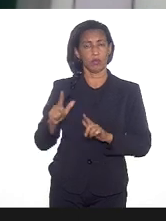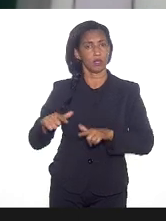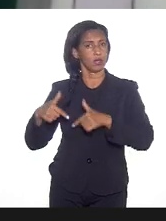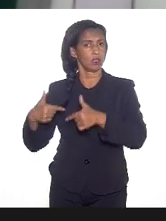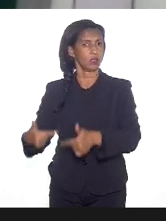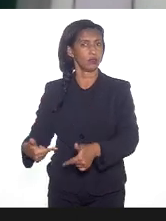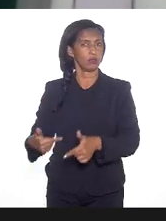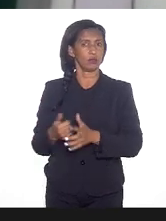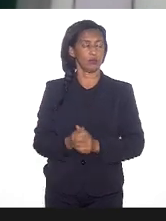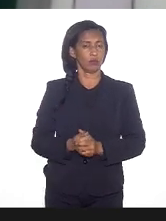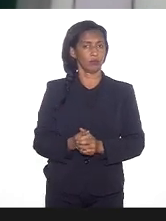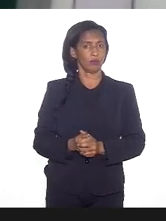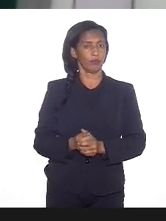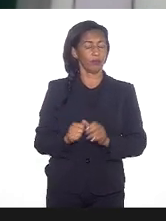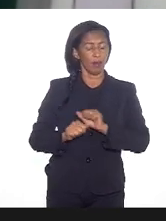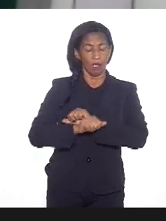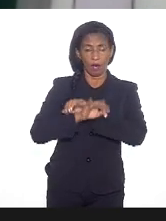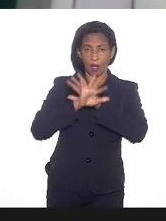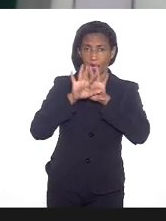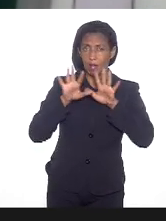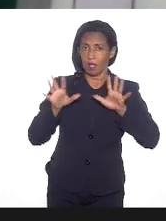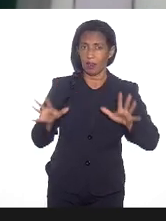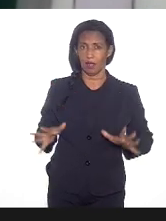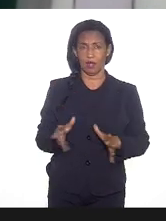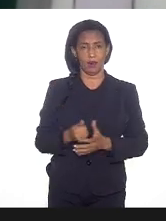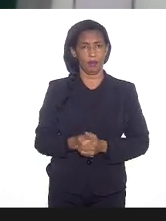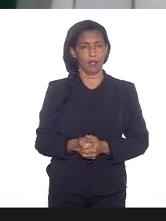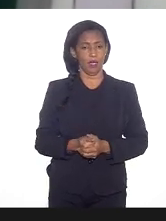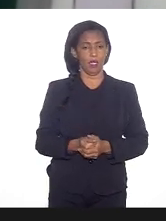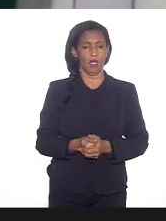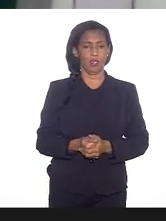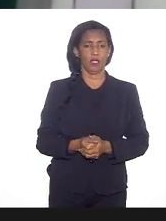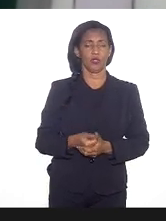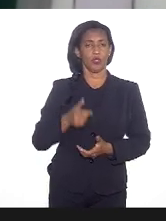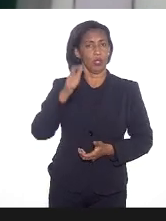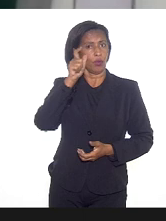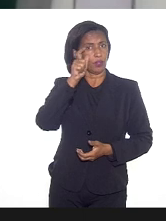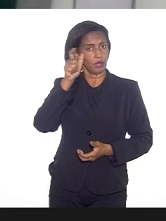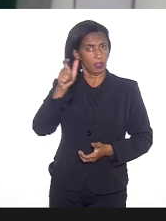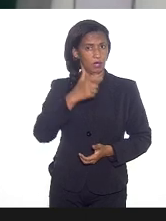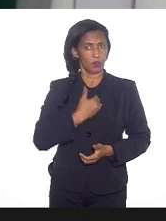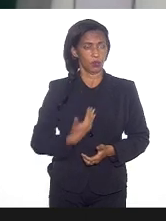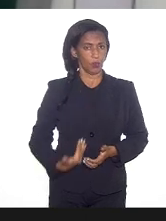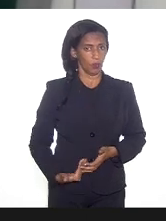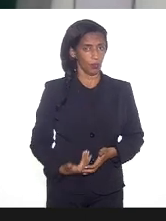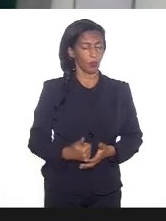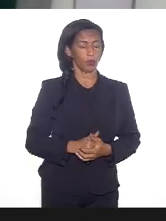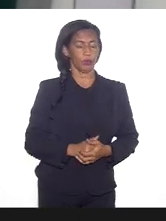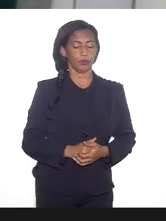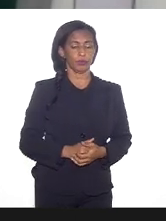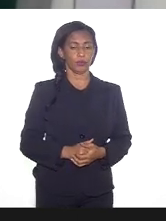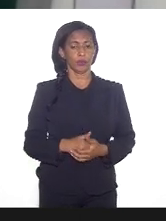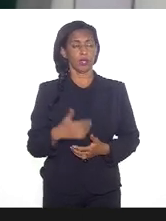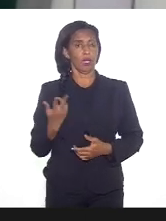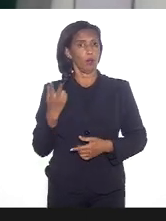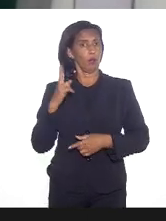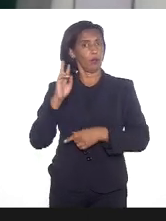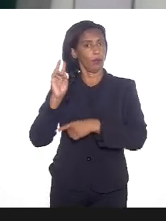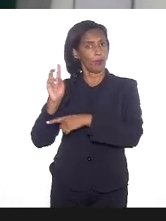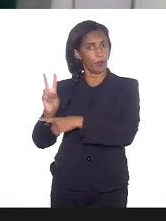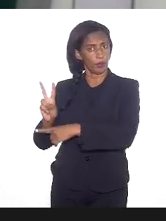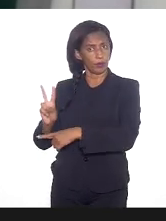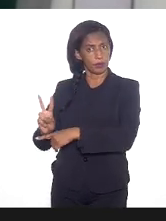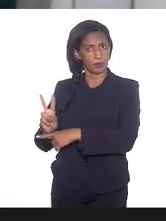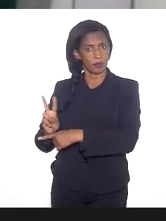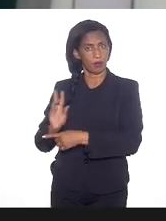operações claramente lesivas, né, ao erário, ao interesse público e ao à proteção